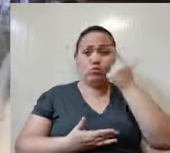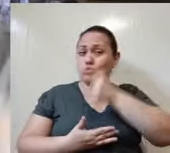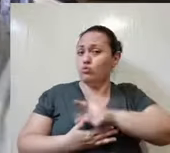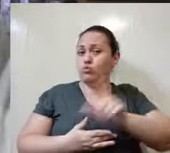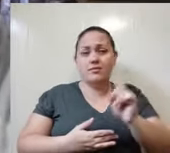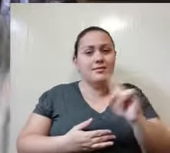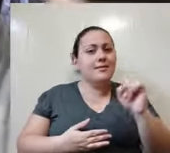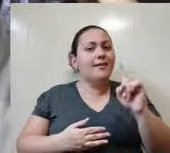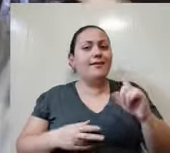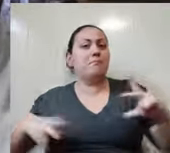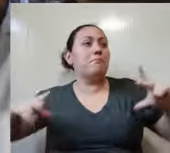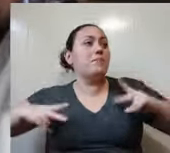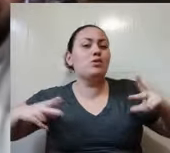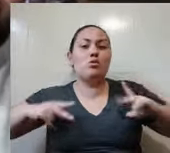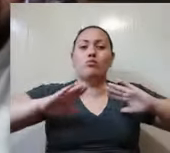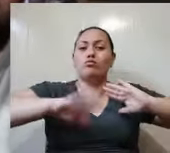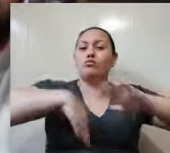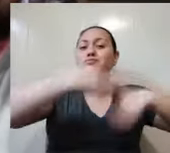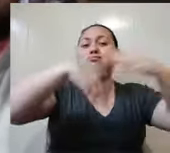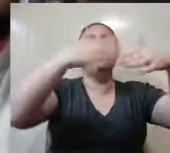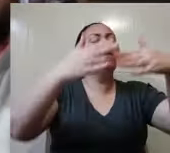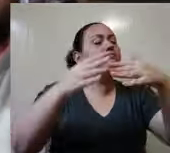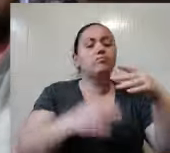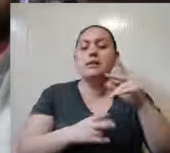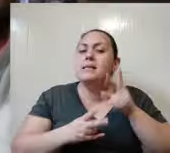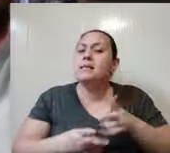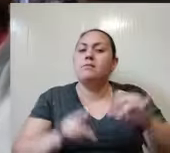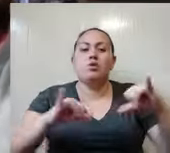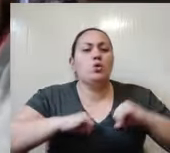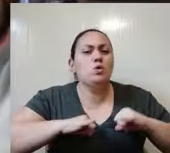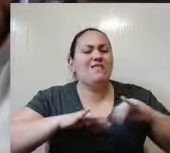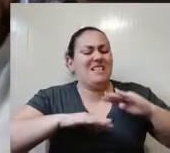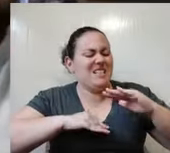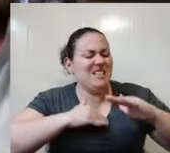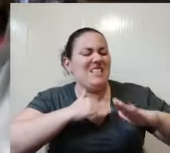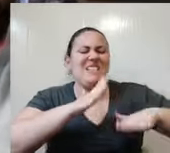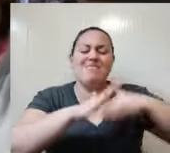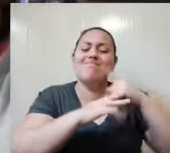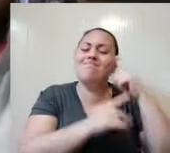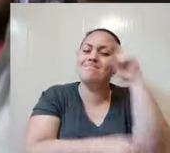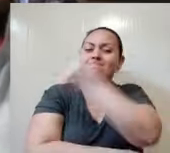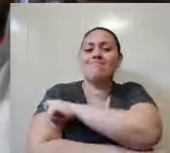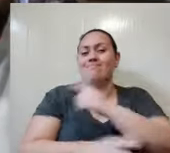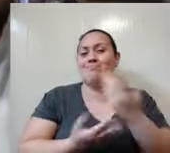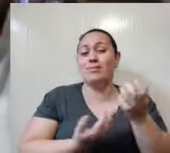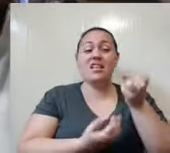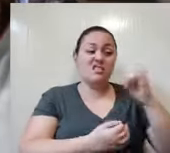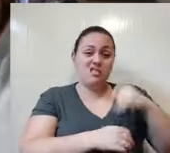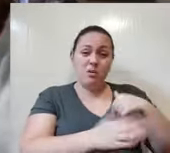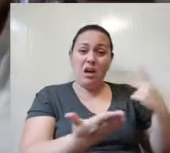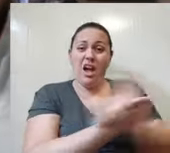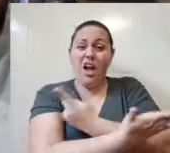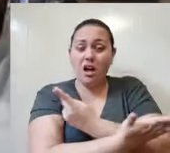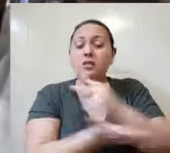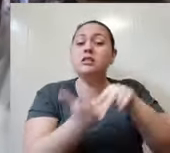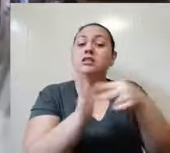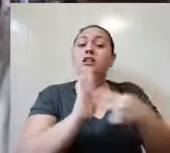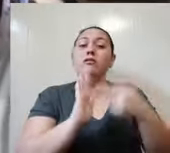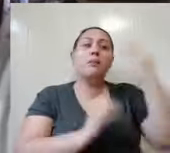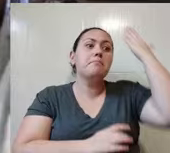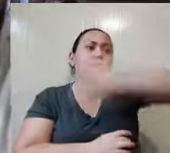Então, o desenvolvimento sempre vai ser um processo doloroso. Eu não vou lidar bem no momento que eu errar, porque toda vez que eu errar, isso vai ser uma prova